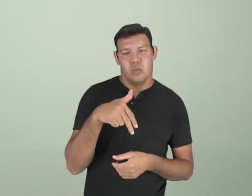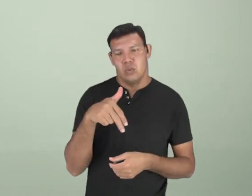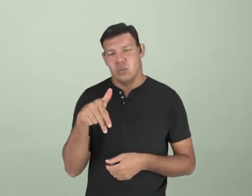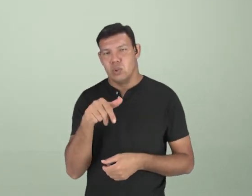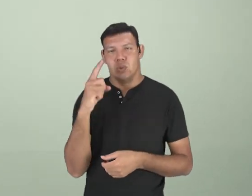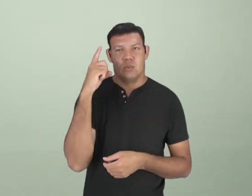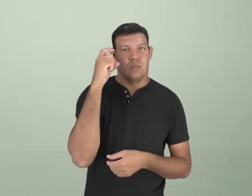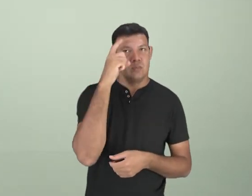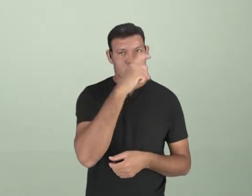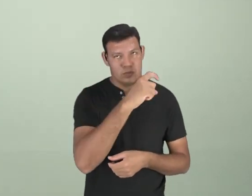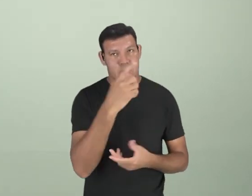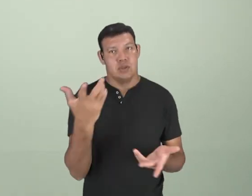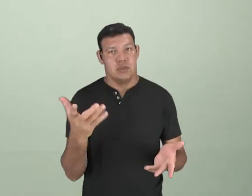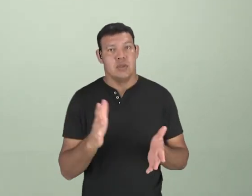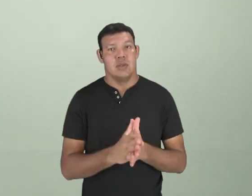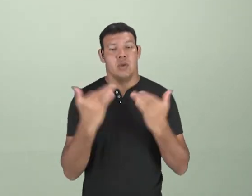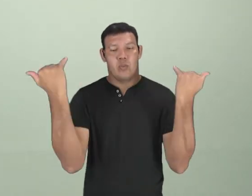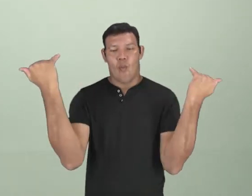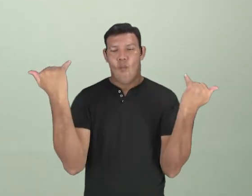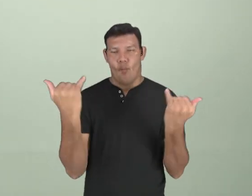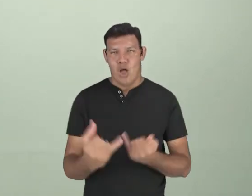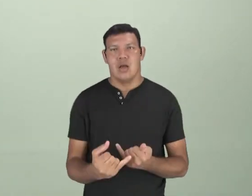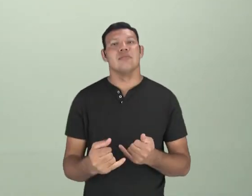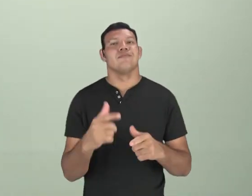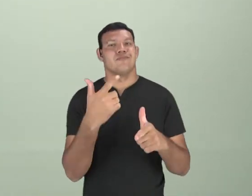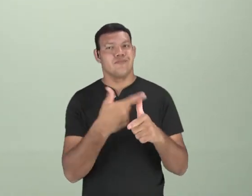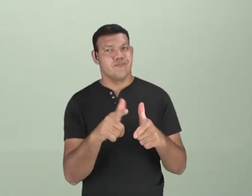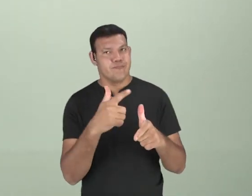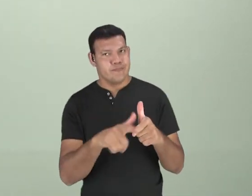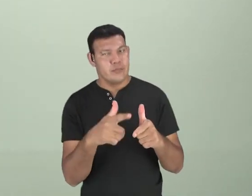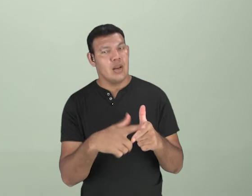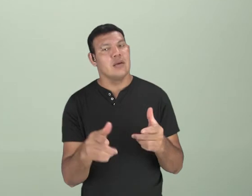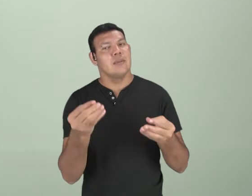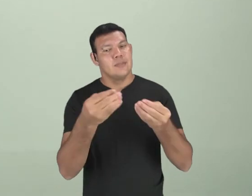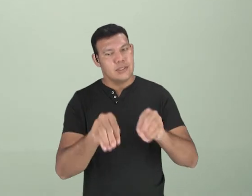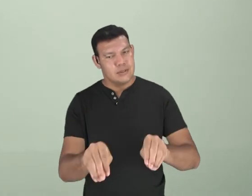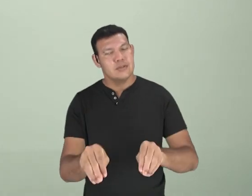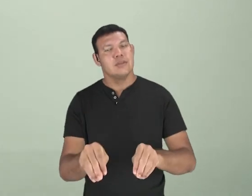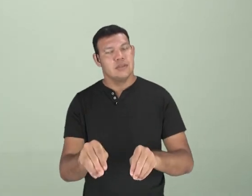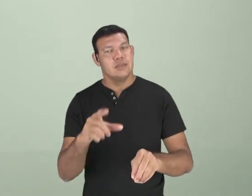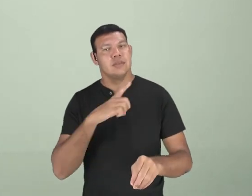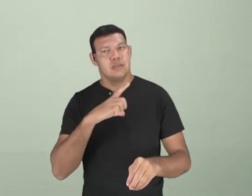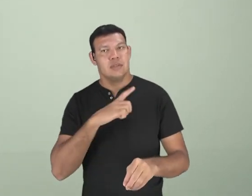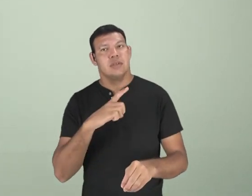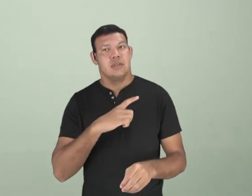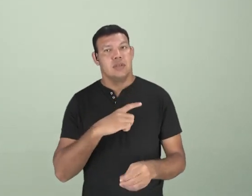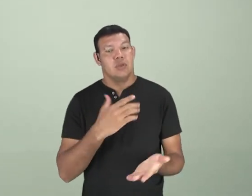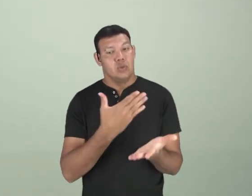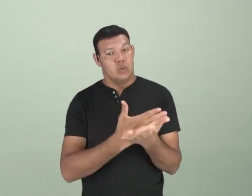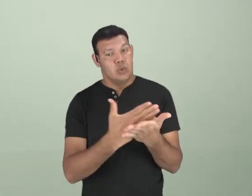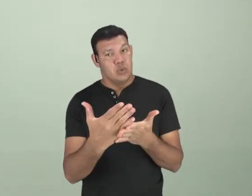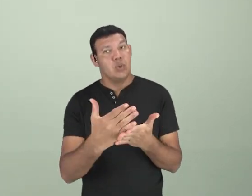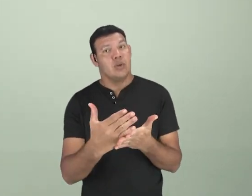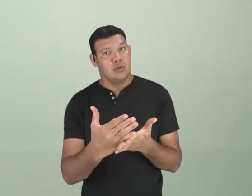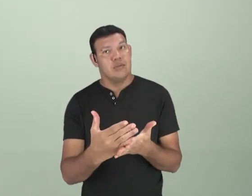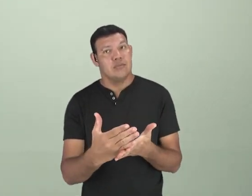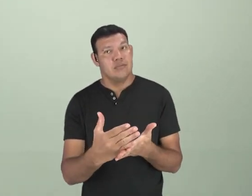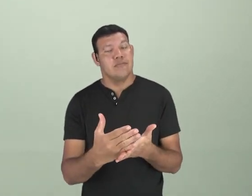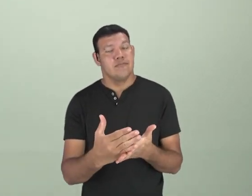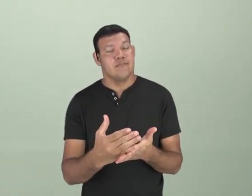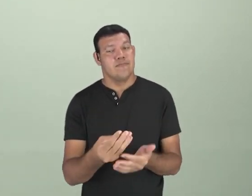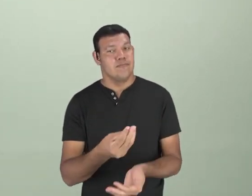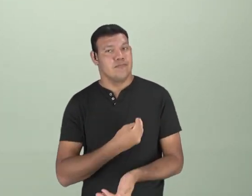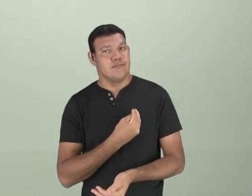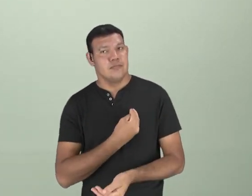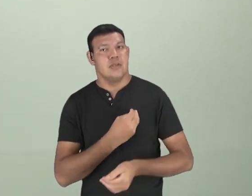Então, essa má nutrição vai causar consequências, né, muito severas, principalmente nos primeiros anos de vida,